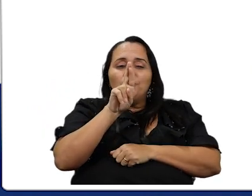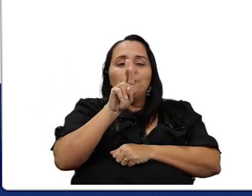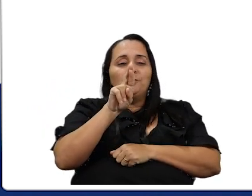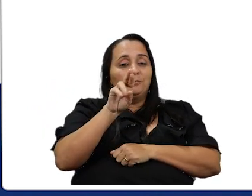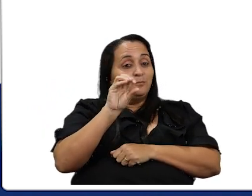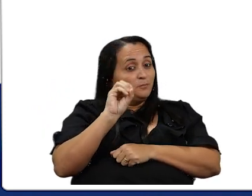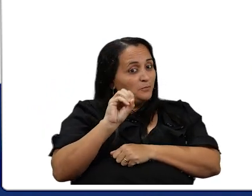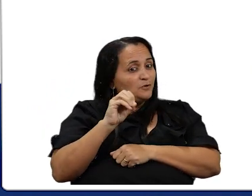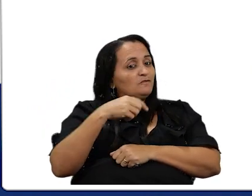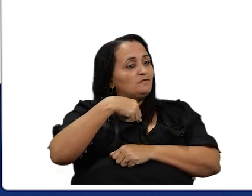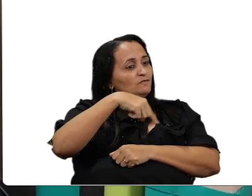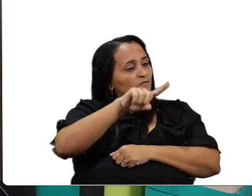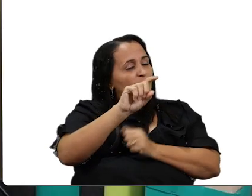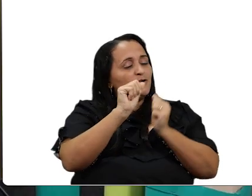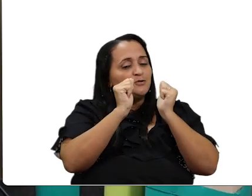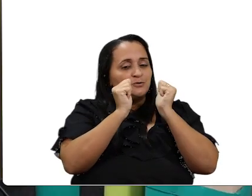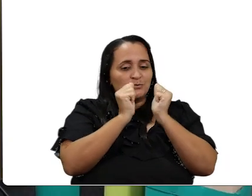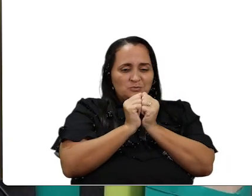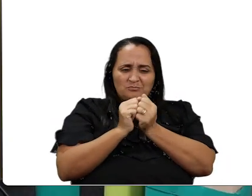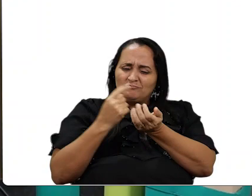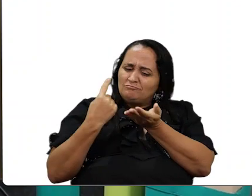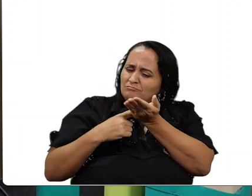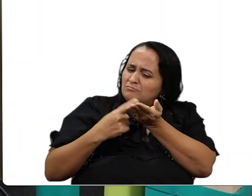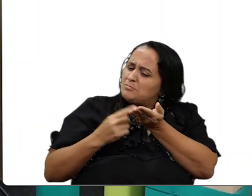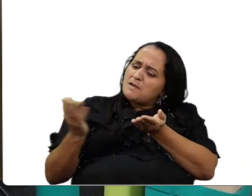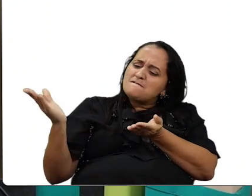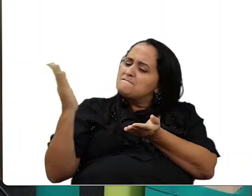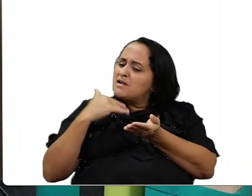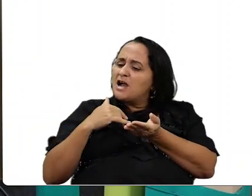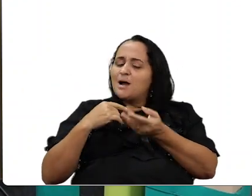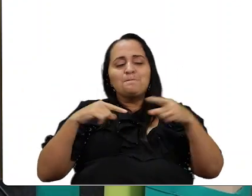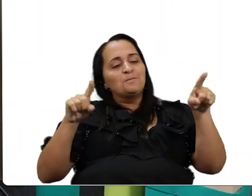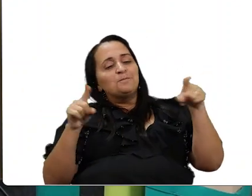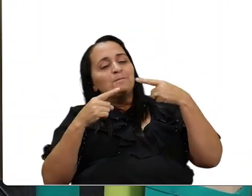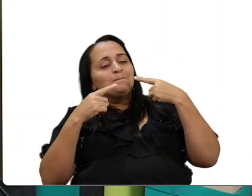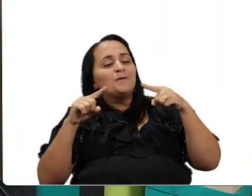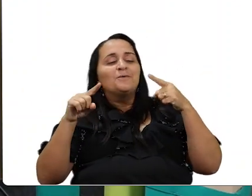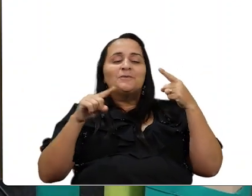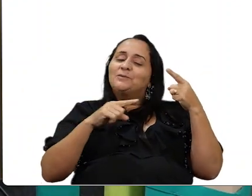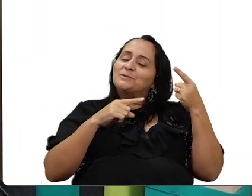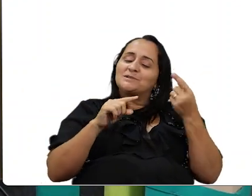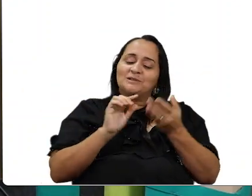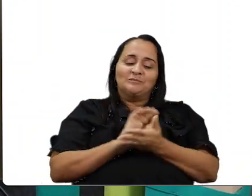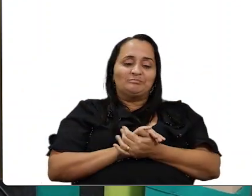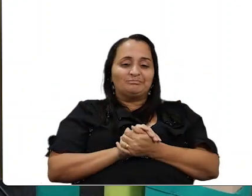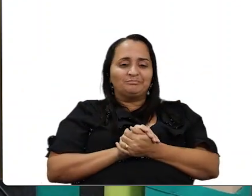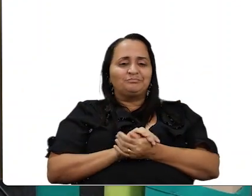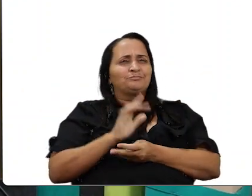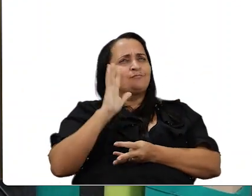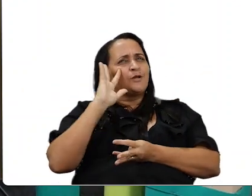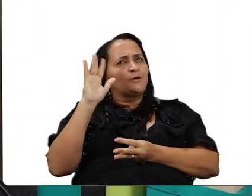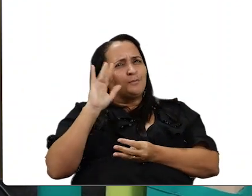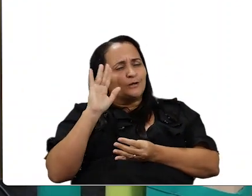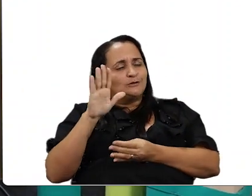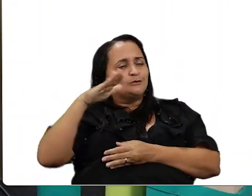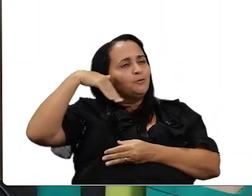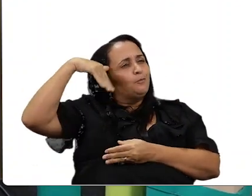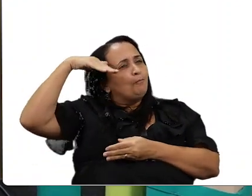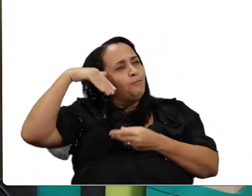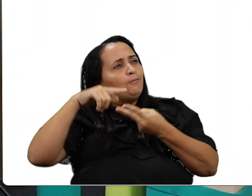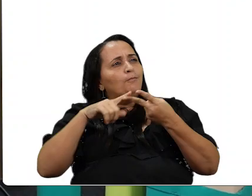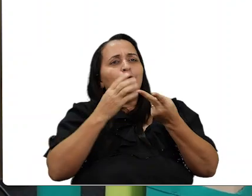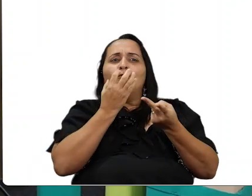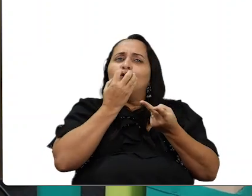para a cidade de Bremen para montar uma banda musical. Agora imagina, um burro e